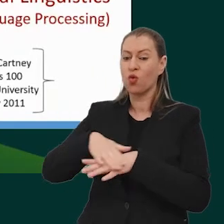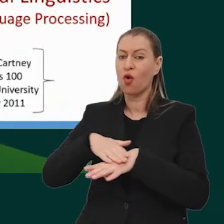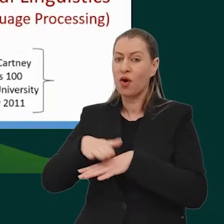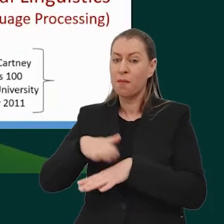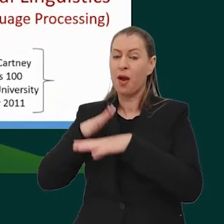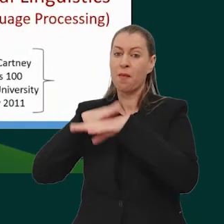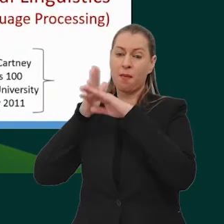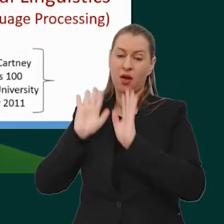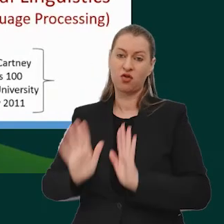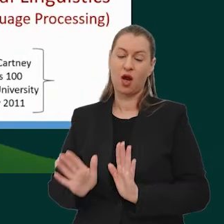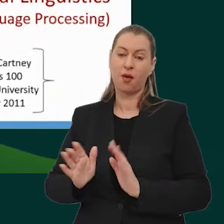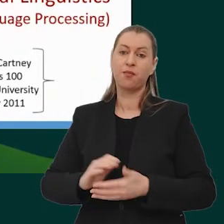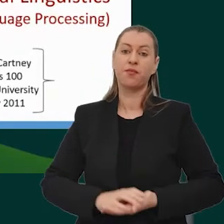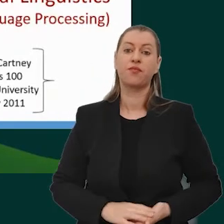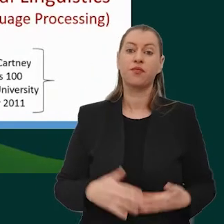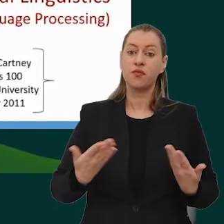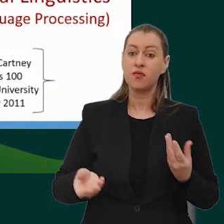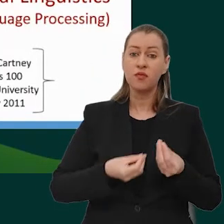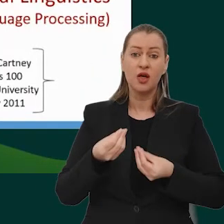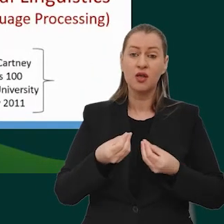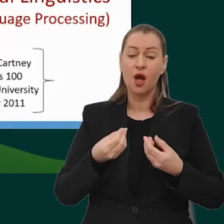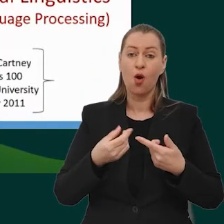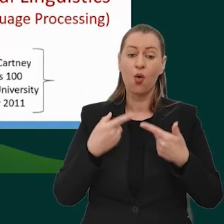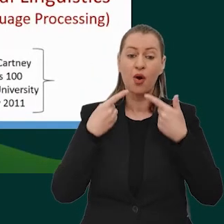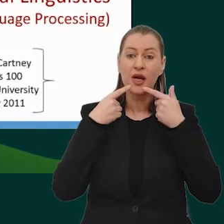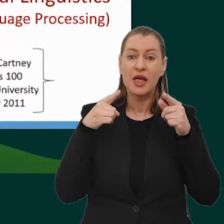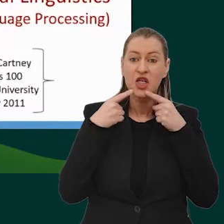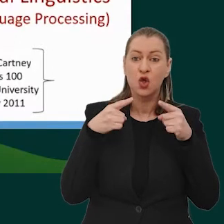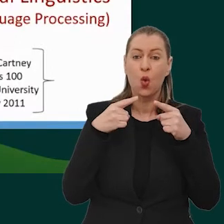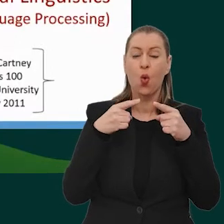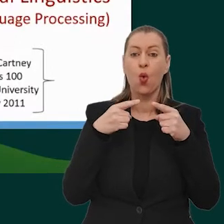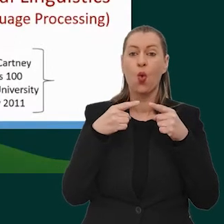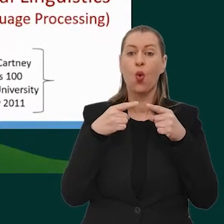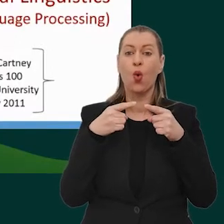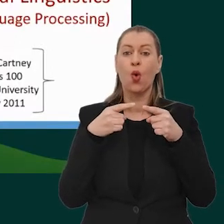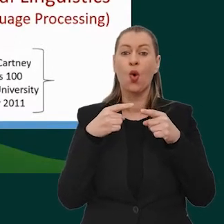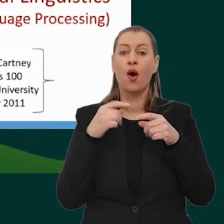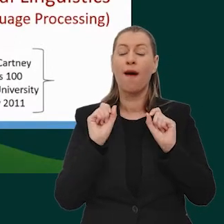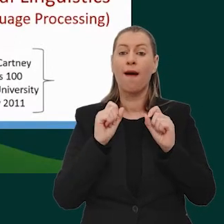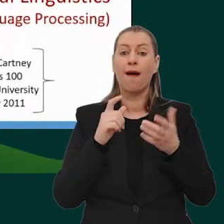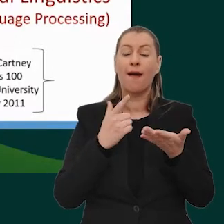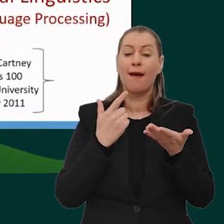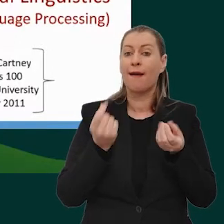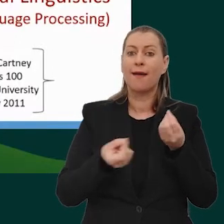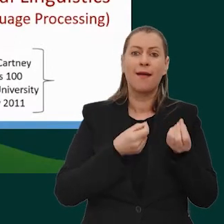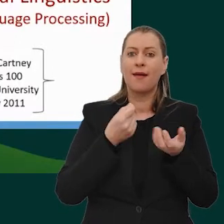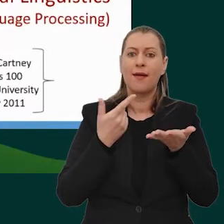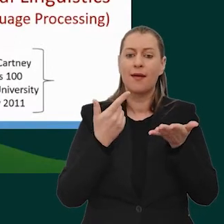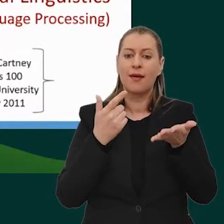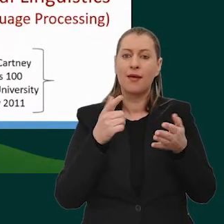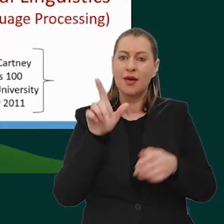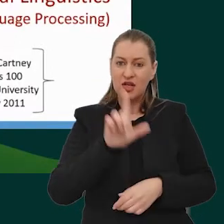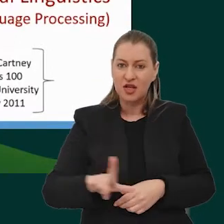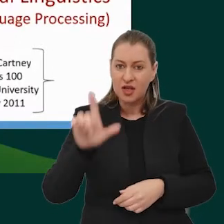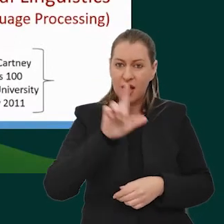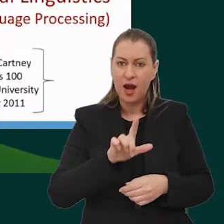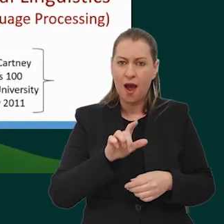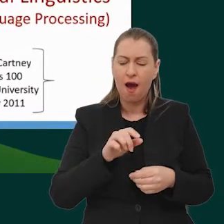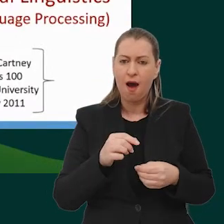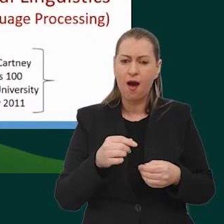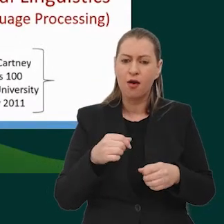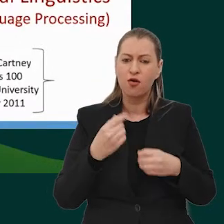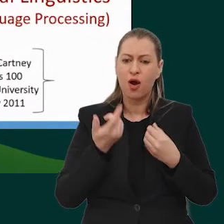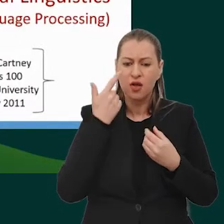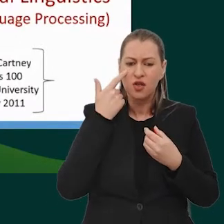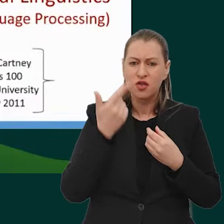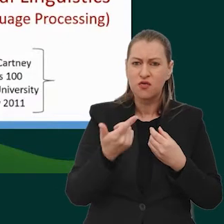rolou um pouquinho mais. Críticos literários, bom, foram 8 artigos, 2 livros, e eles ainda não tinham chegado a uma conclusão se ele